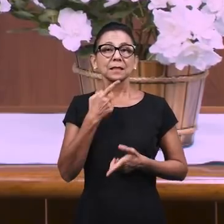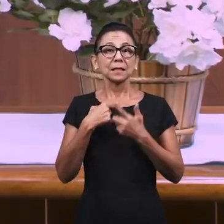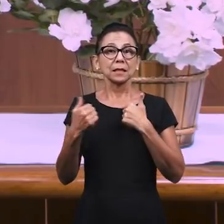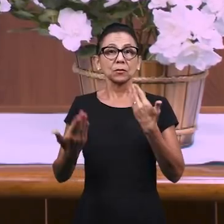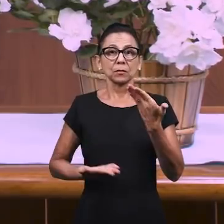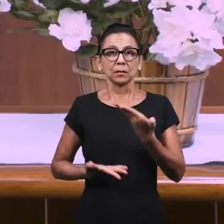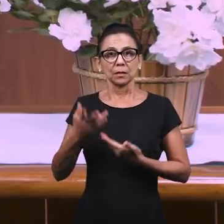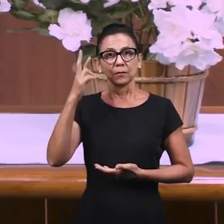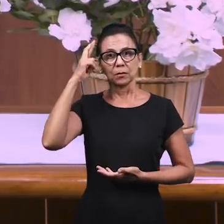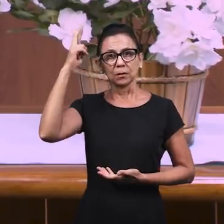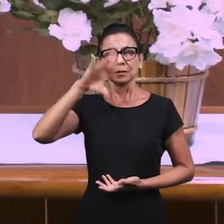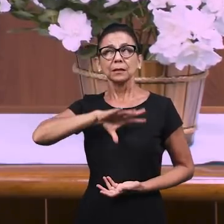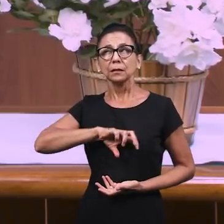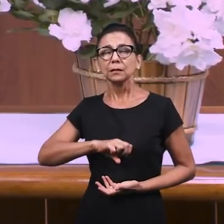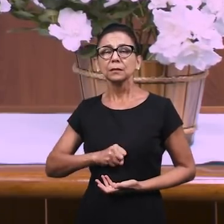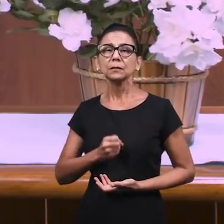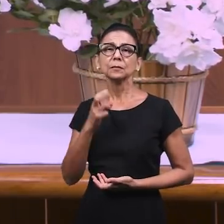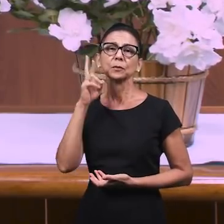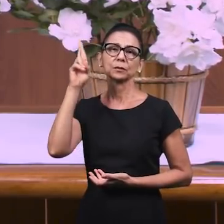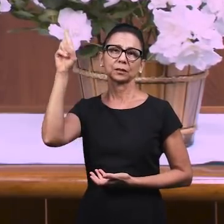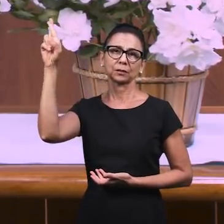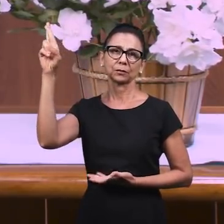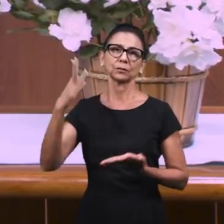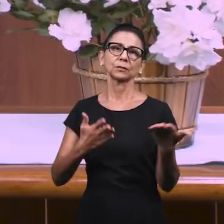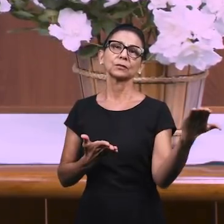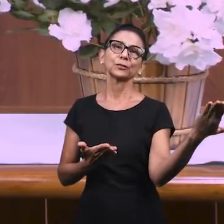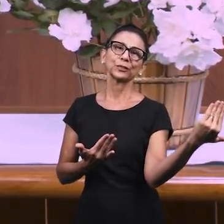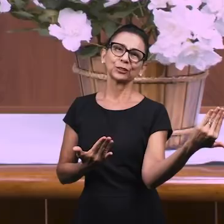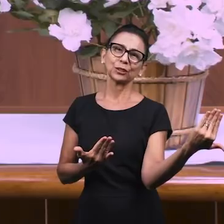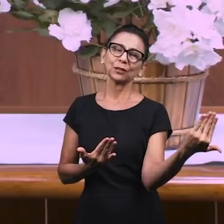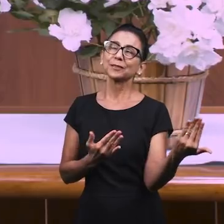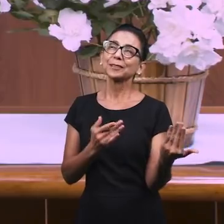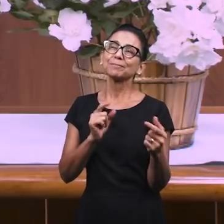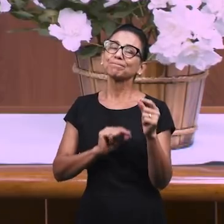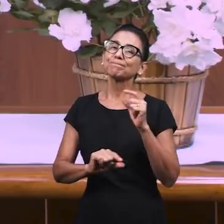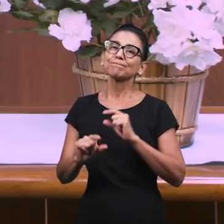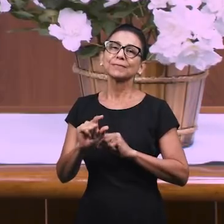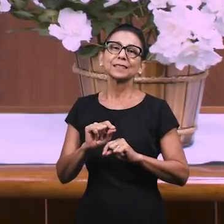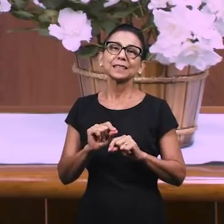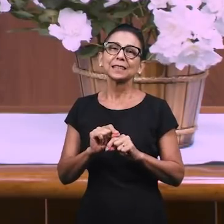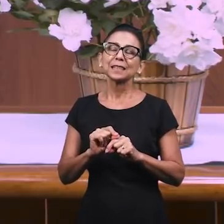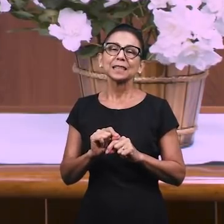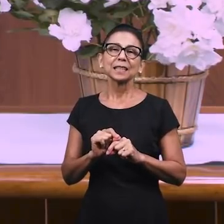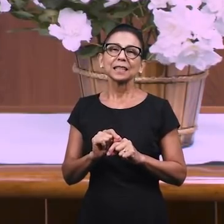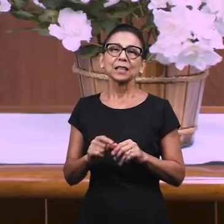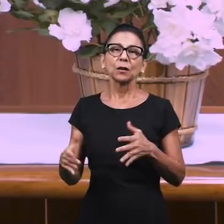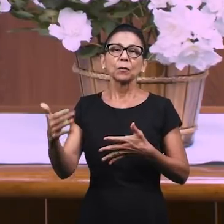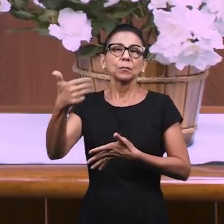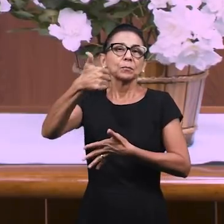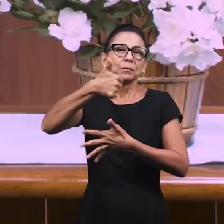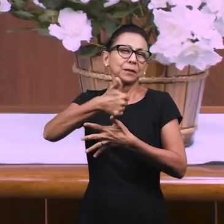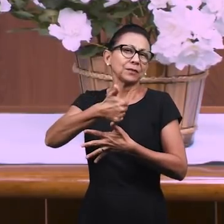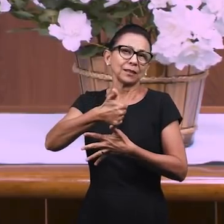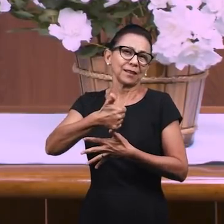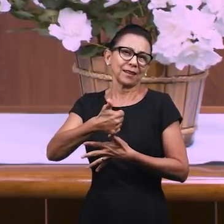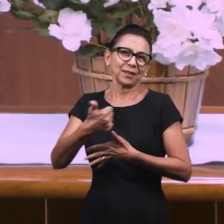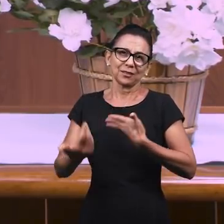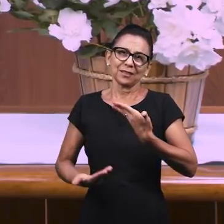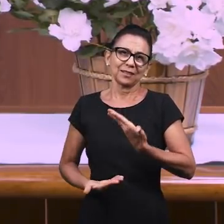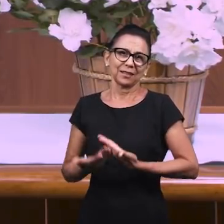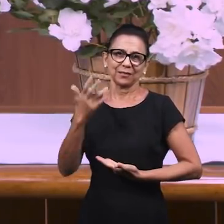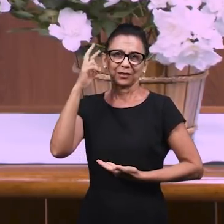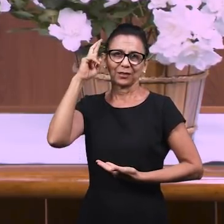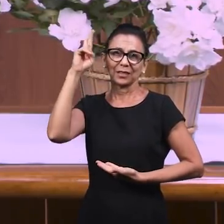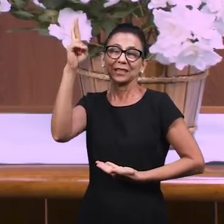que querem servir ao Senhor, que amam ao Senhor, que servir ao Senhor é uma prioridade para eles, que eles têm